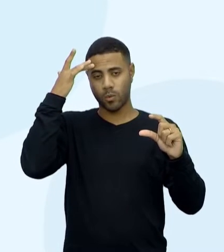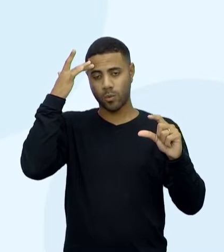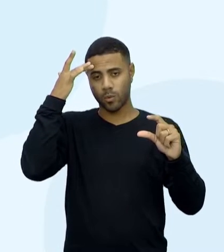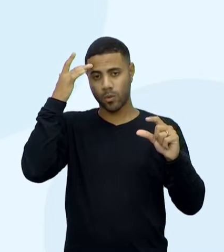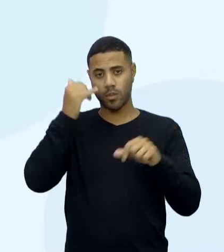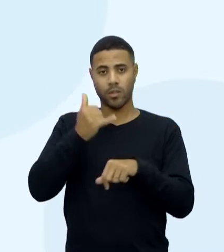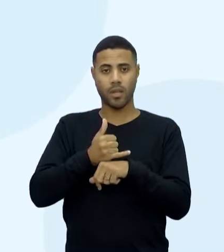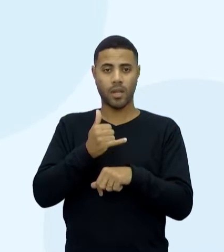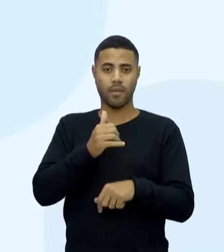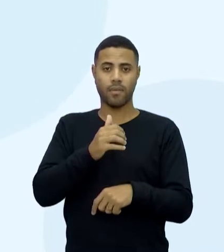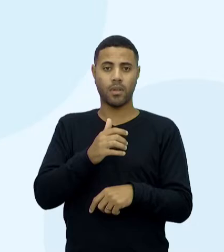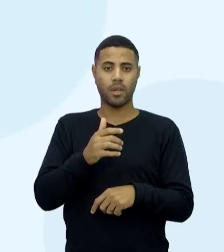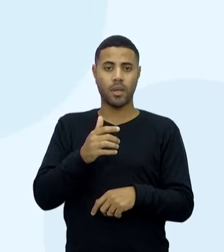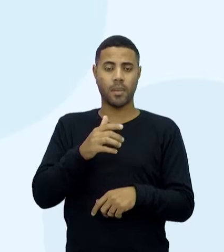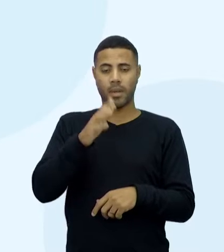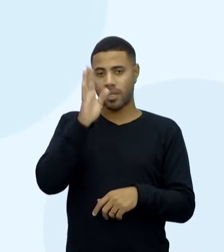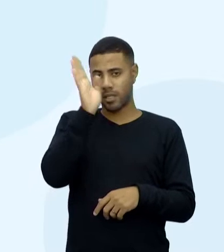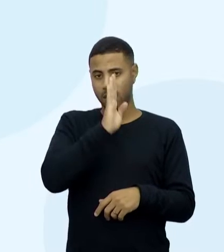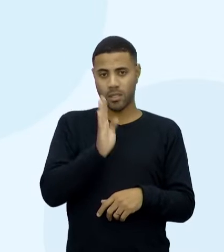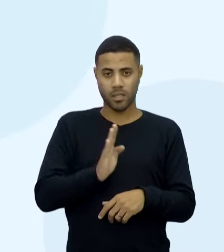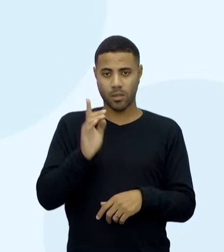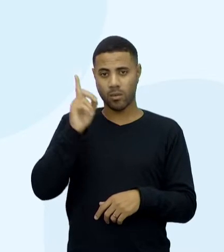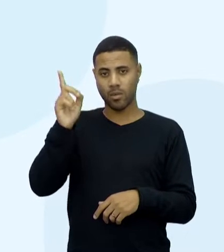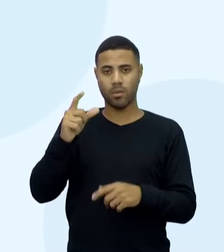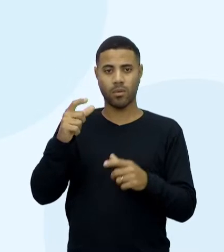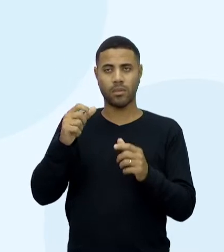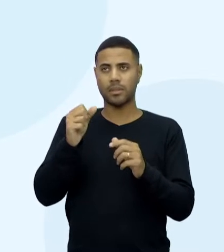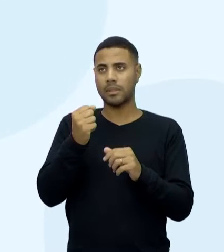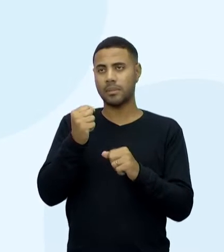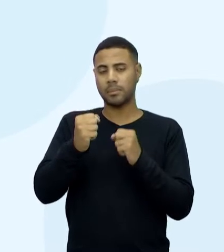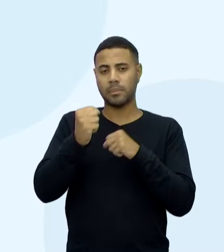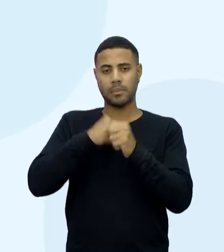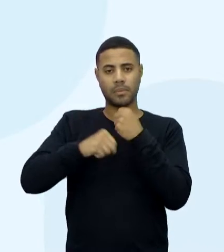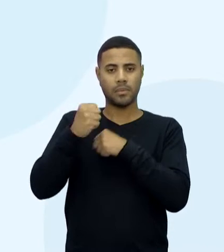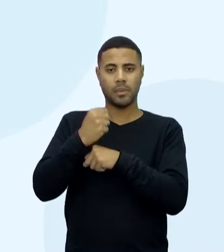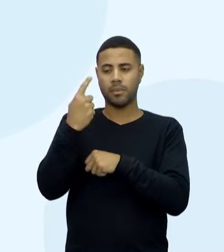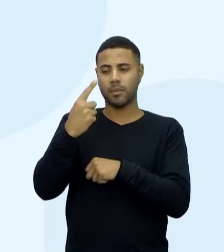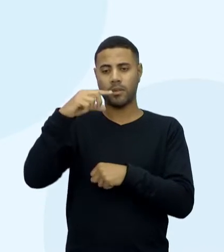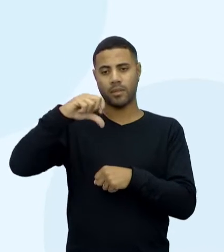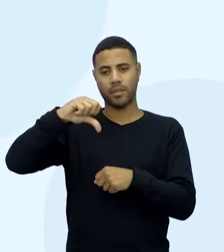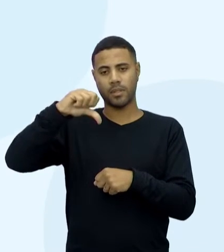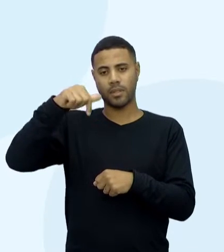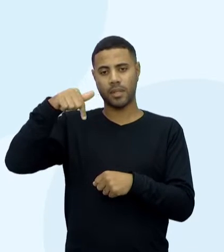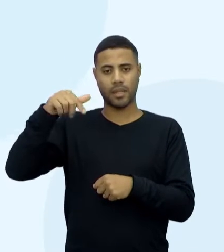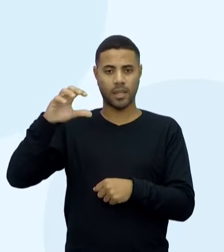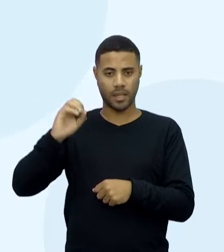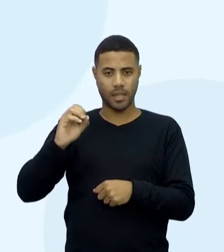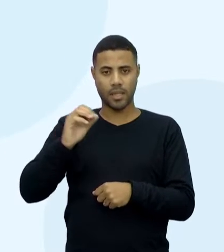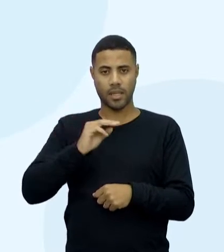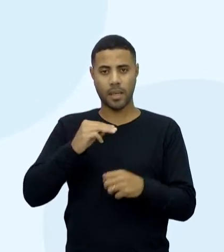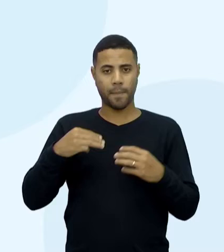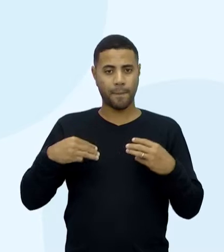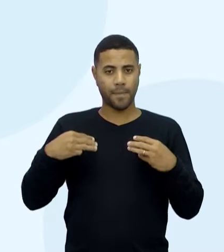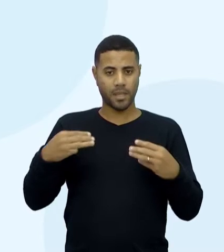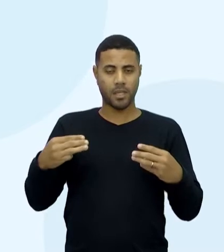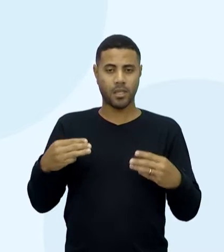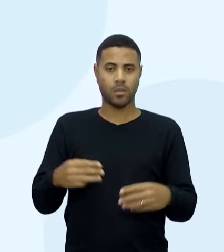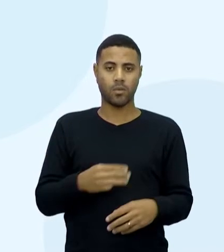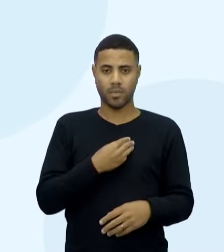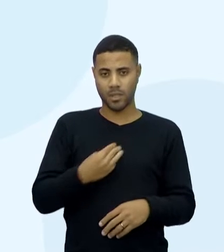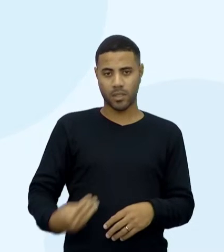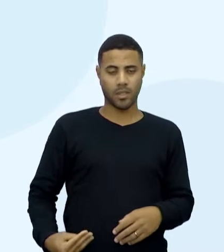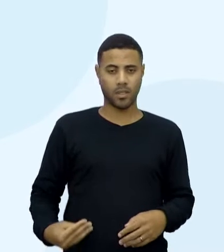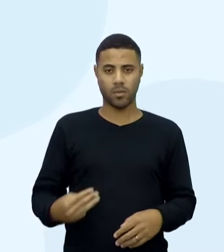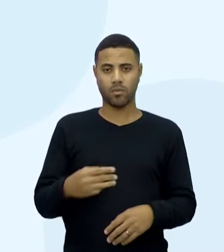do chefe da delegação do Brasil em Estocolmo lá na década de 70 né um ministro do interior e lá na década de